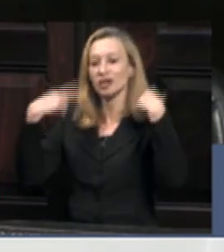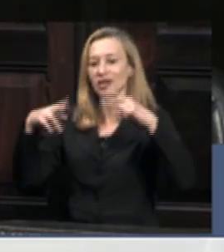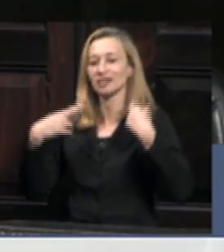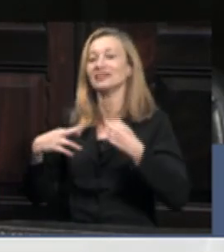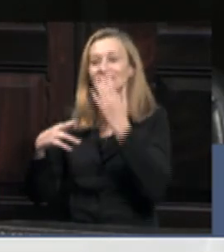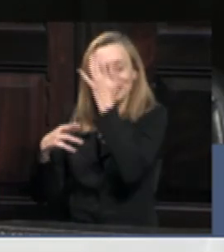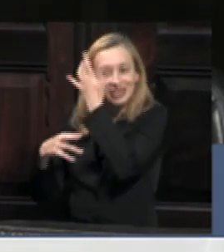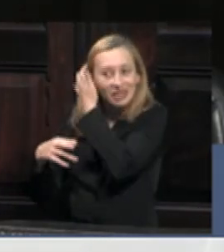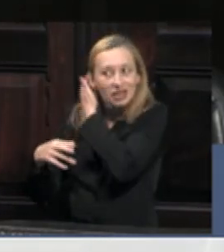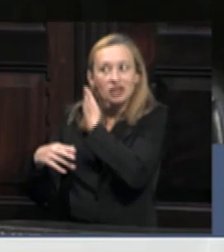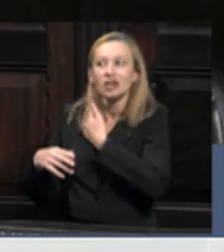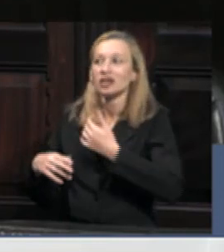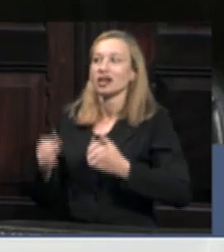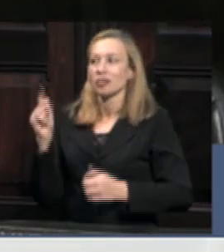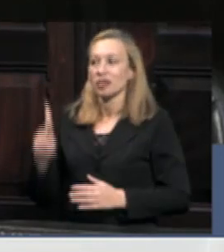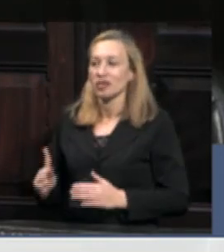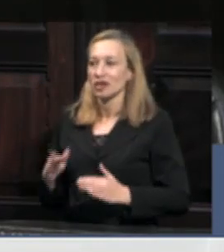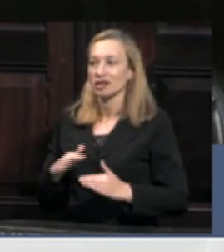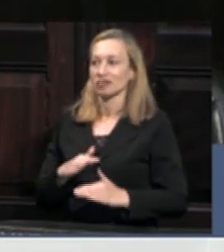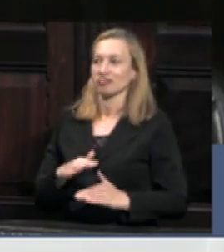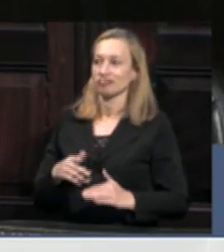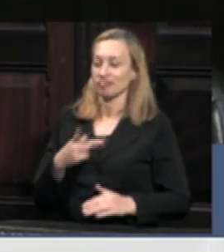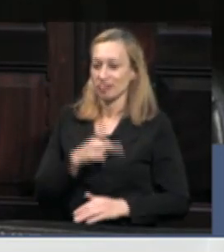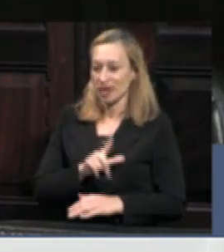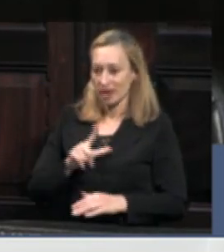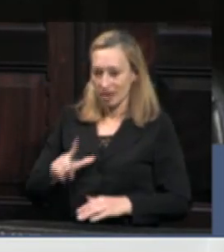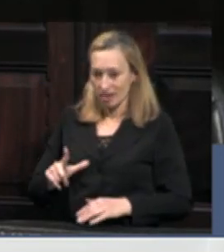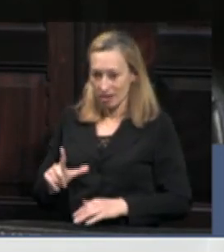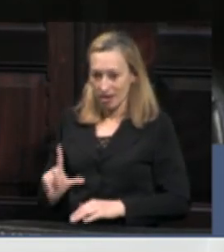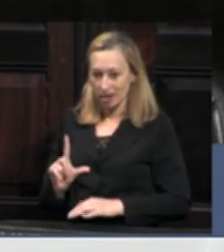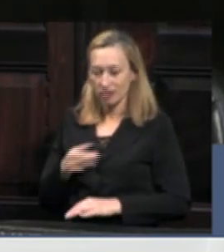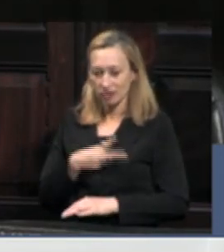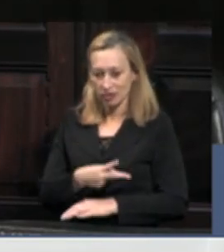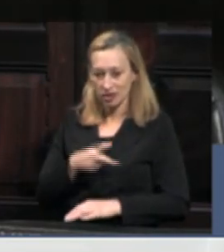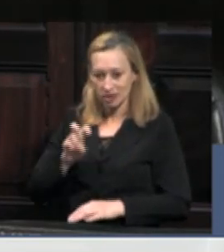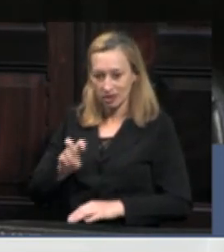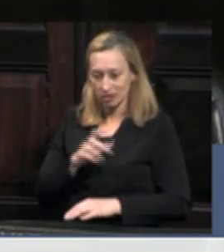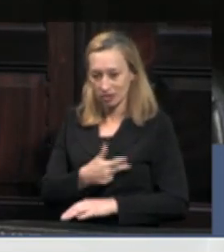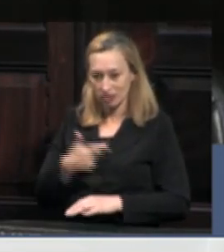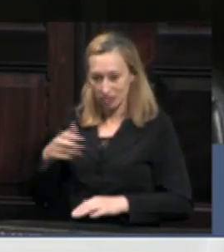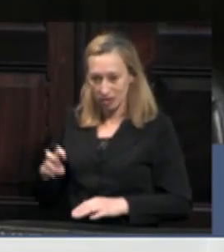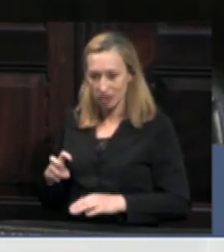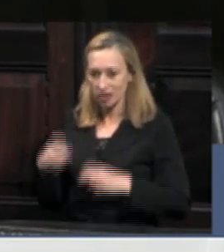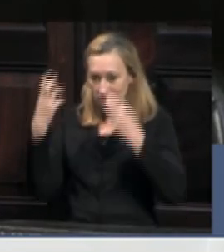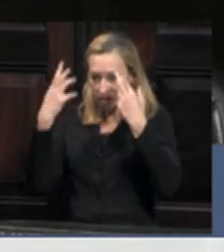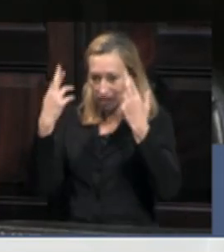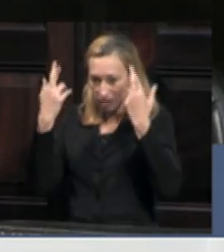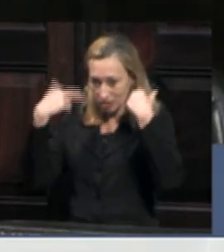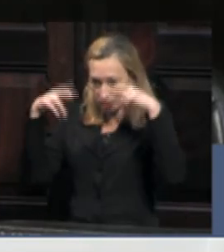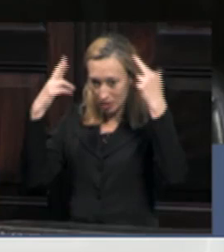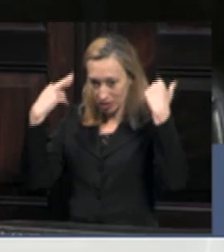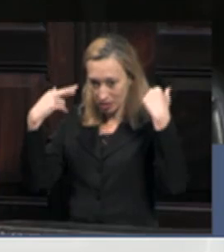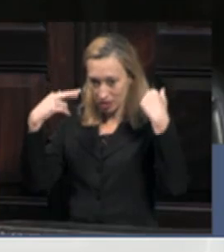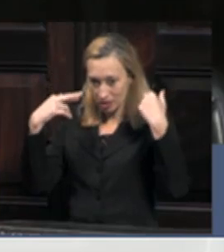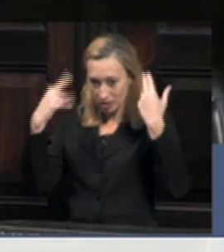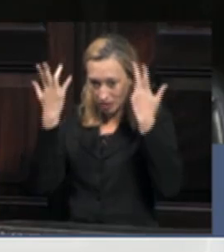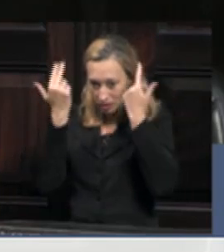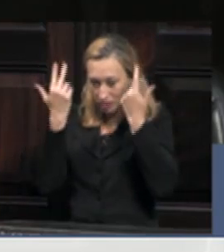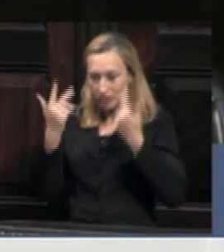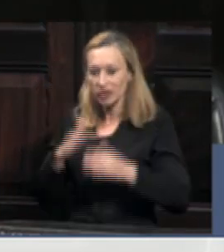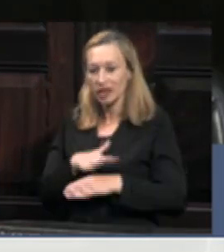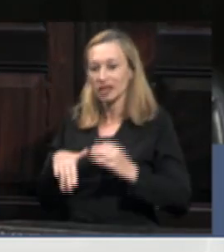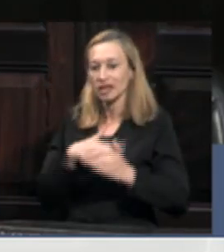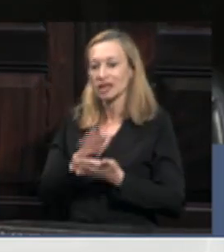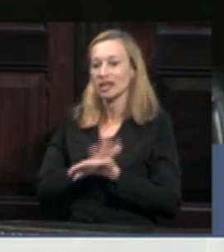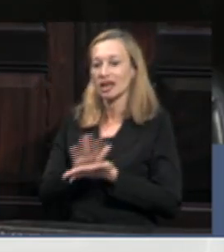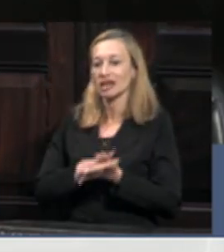aprovados. Requer inclusão na ordem do dia do PL 587/2015, deputado Eliomar Coelho. Senhores que aprovam, nesse estão aprovados. Agora sim, nada mais havendo a tratar na ordem